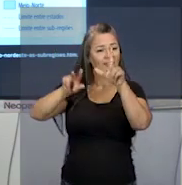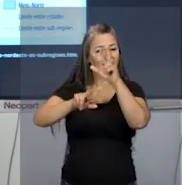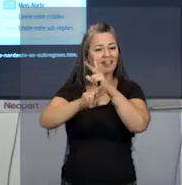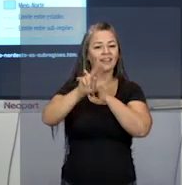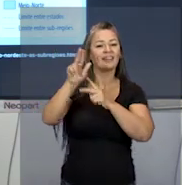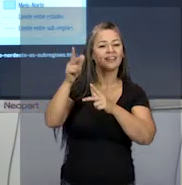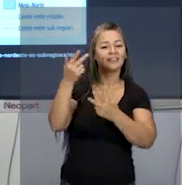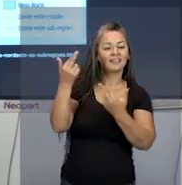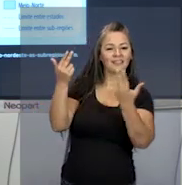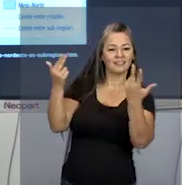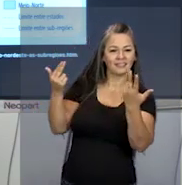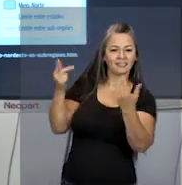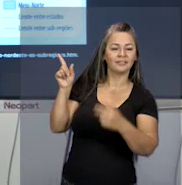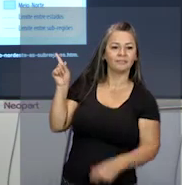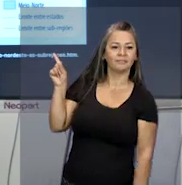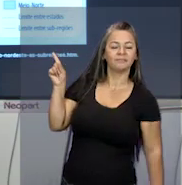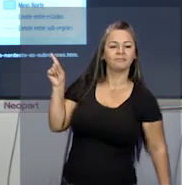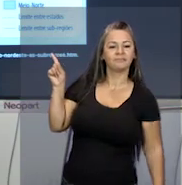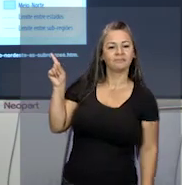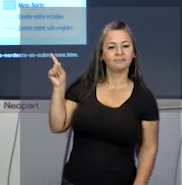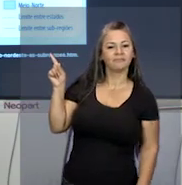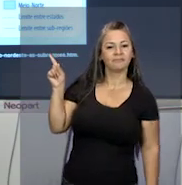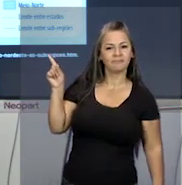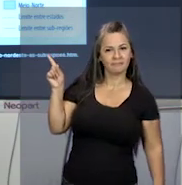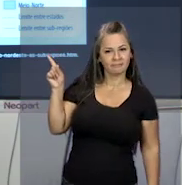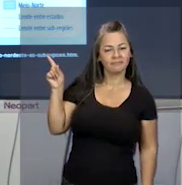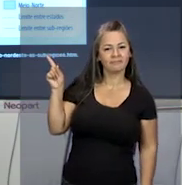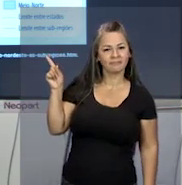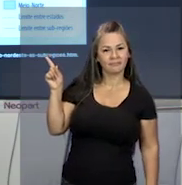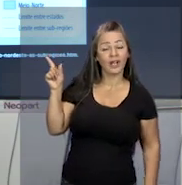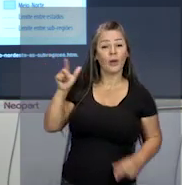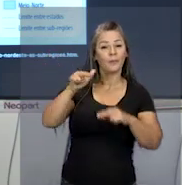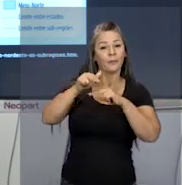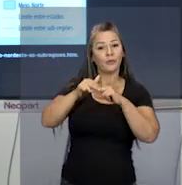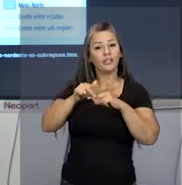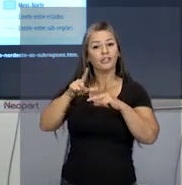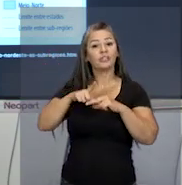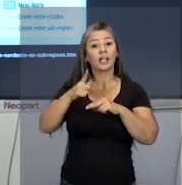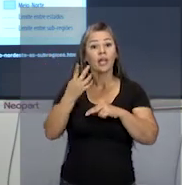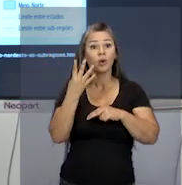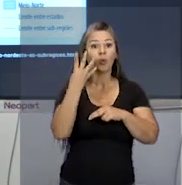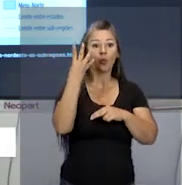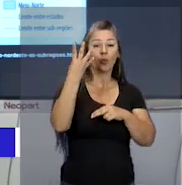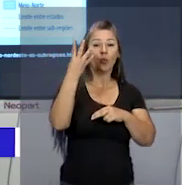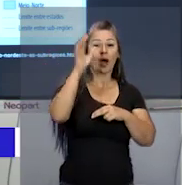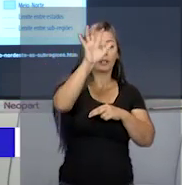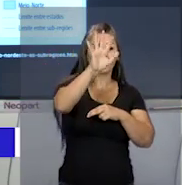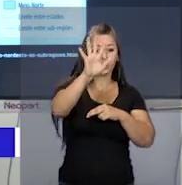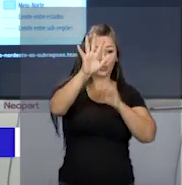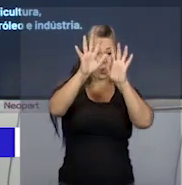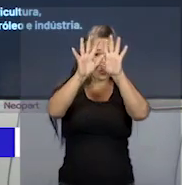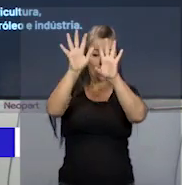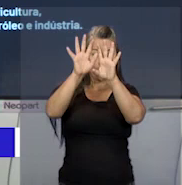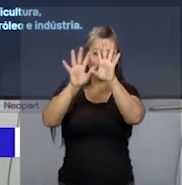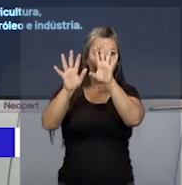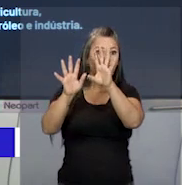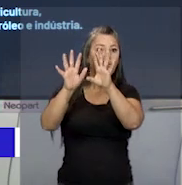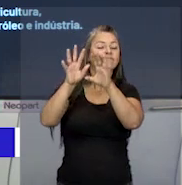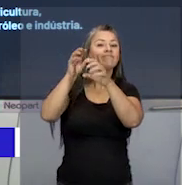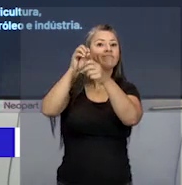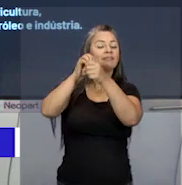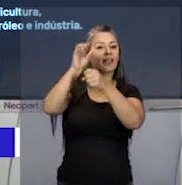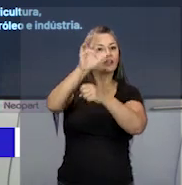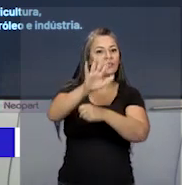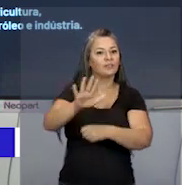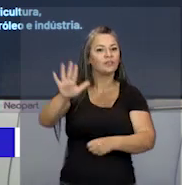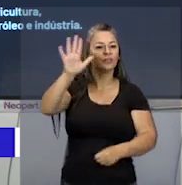questão natural do Nordeste, então por isso essas 4 grandes regiões, né, do Nordeste brasileiro.